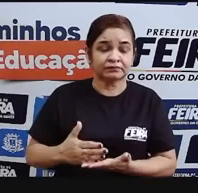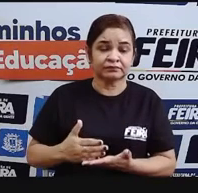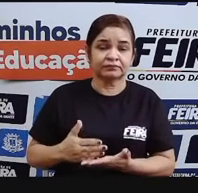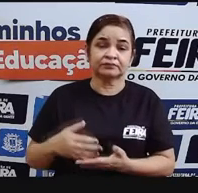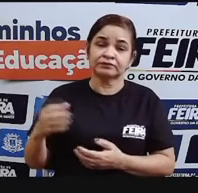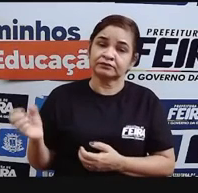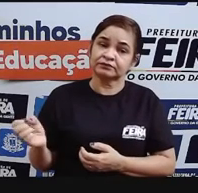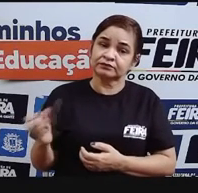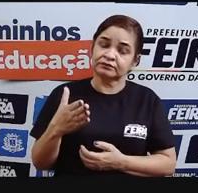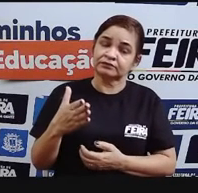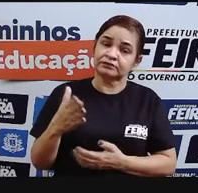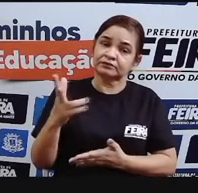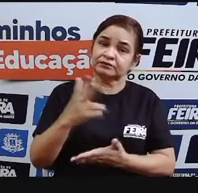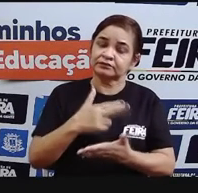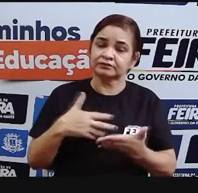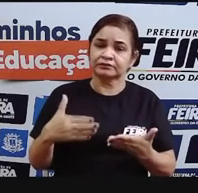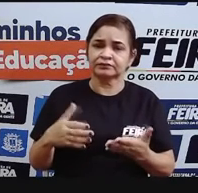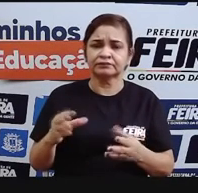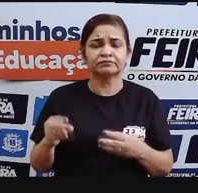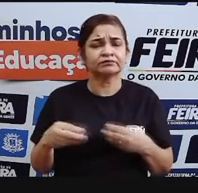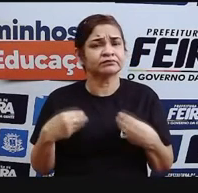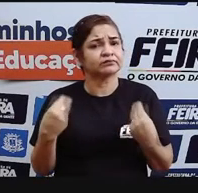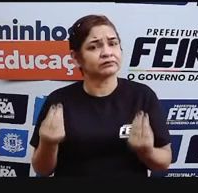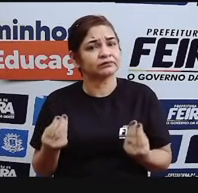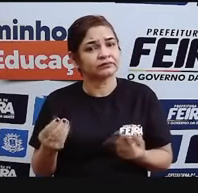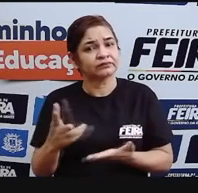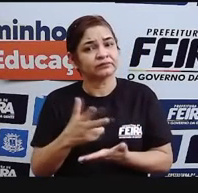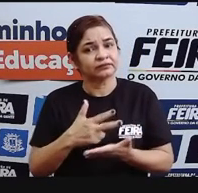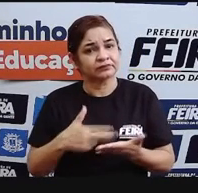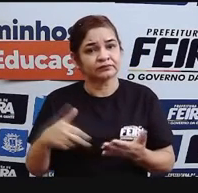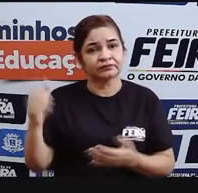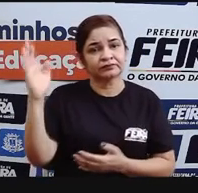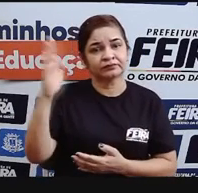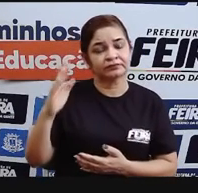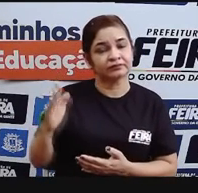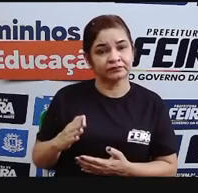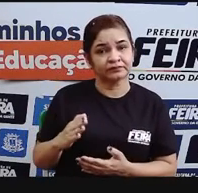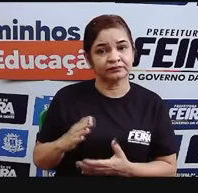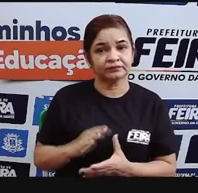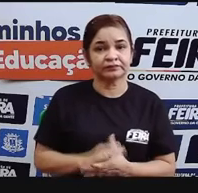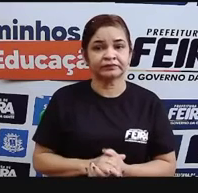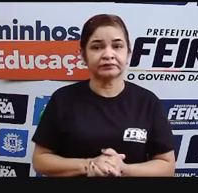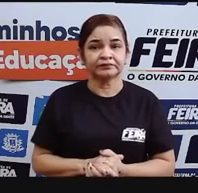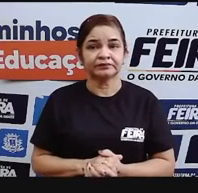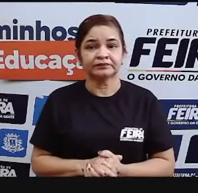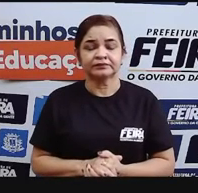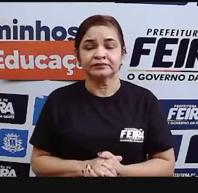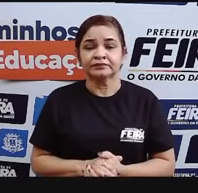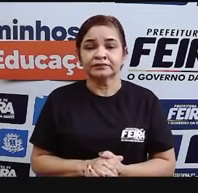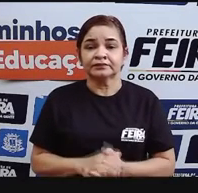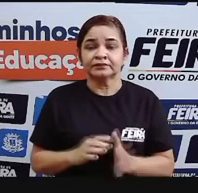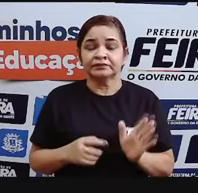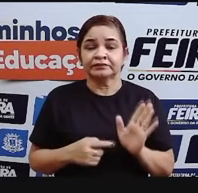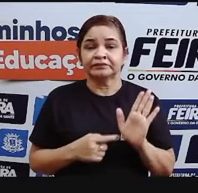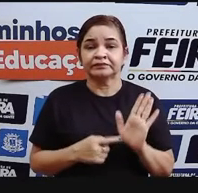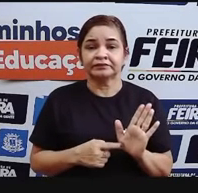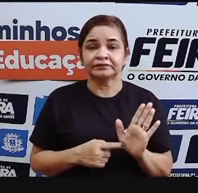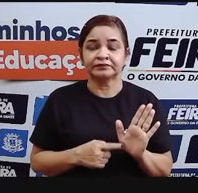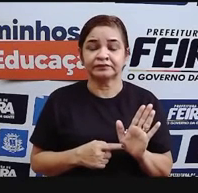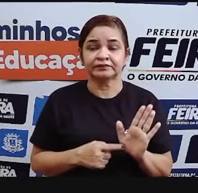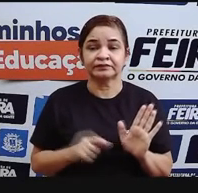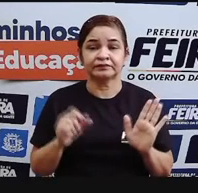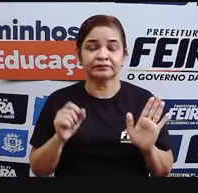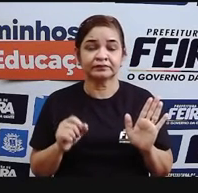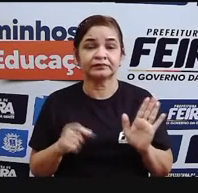de fazer arte. Que tipo de arte? A arte brasileira. Na obra dela, elas retratam exatamente